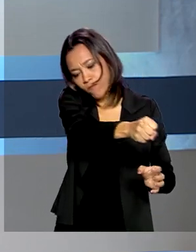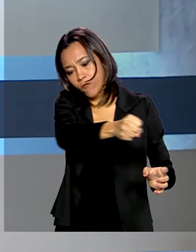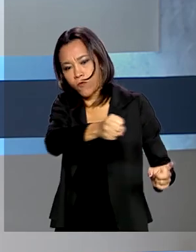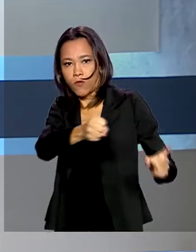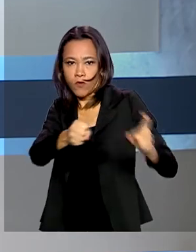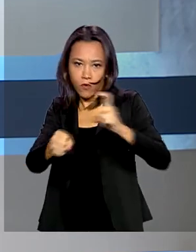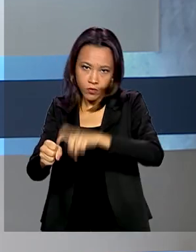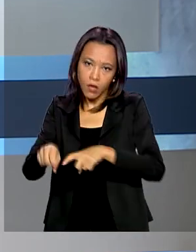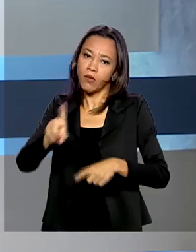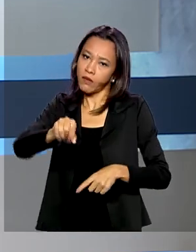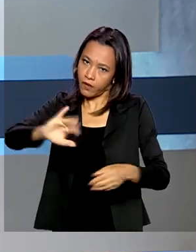responder pelo ato na Justiça.